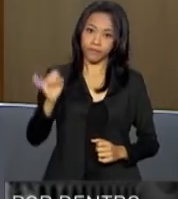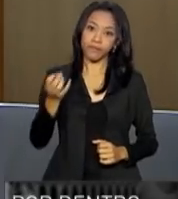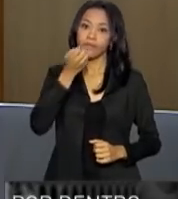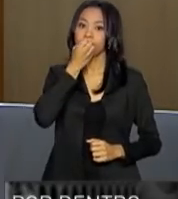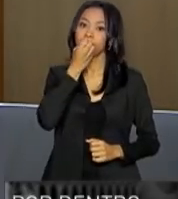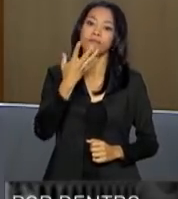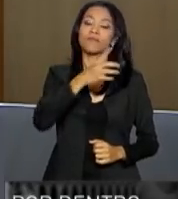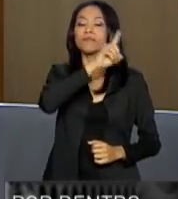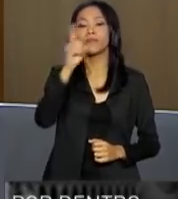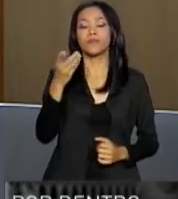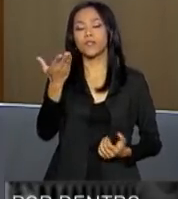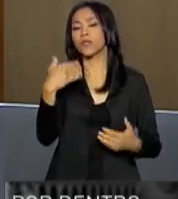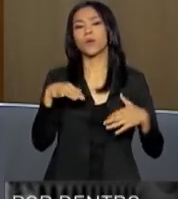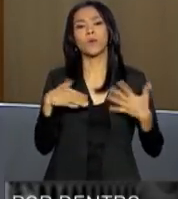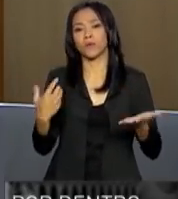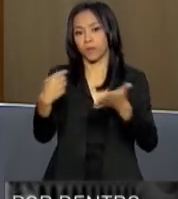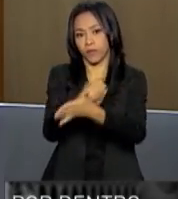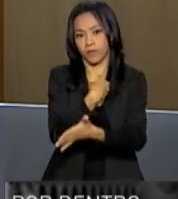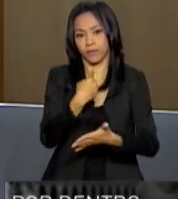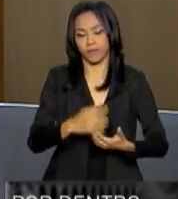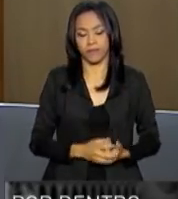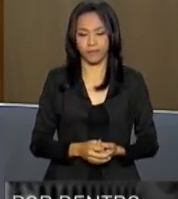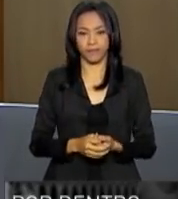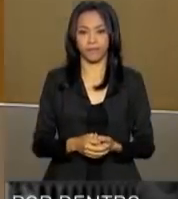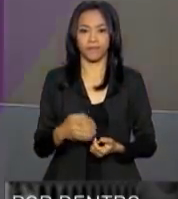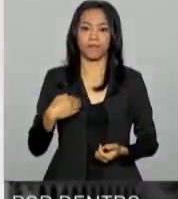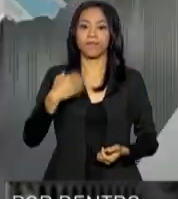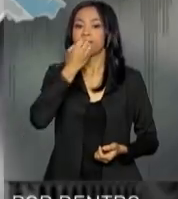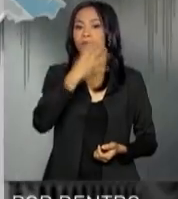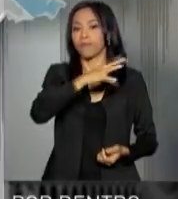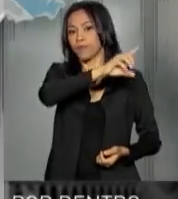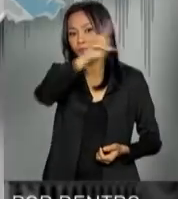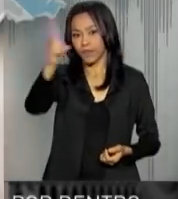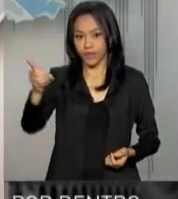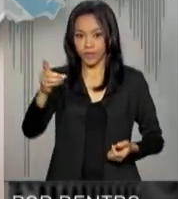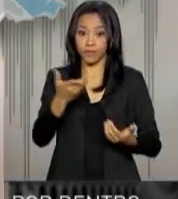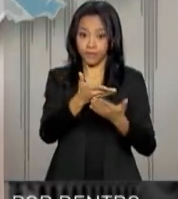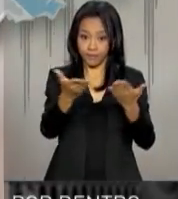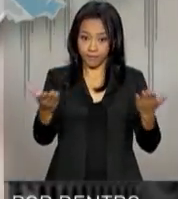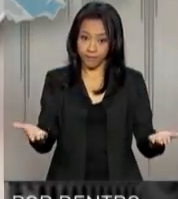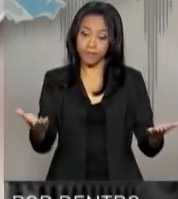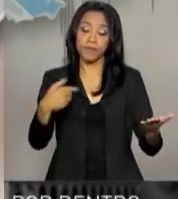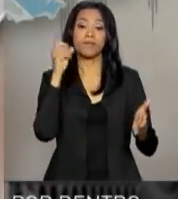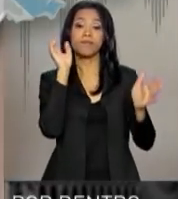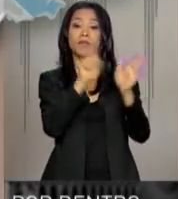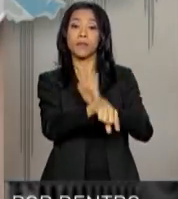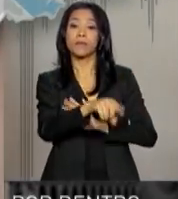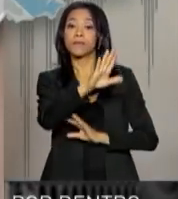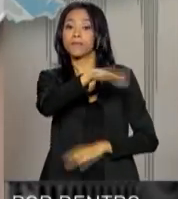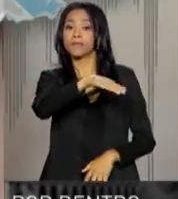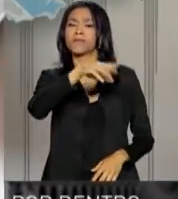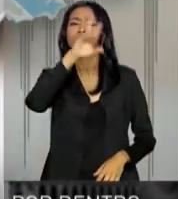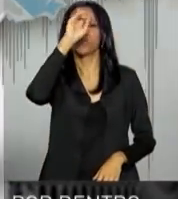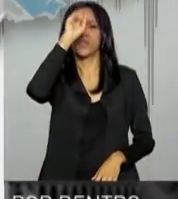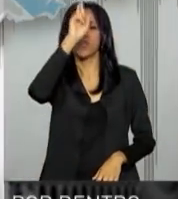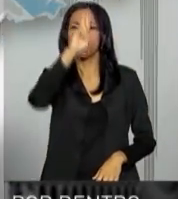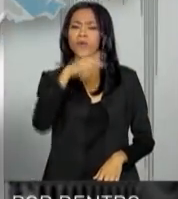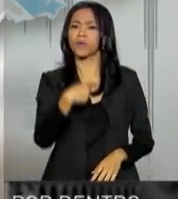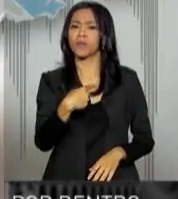bom dia para você com essa pergunta pro nosso convidado onde aquela barriga onde alexandre ribeiro diretor quem está deixando para fazer